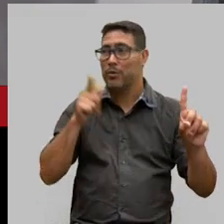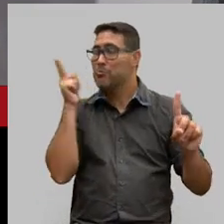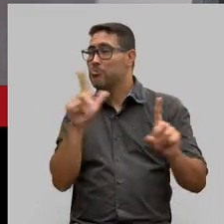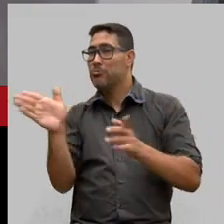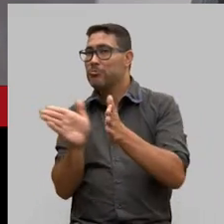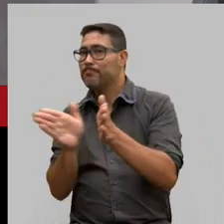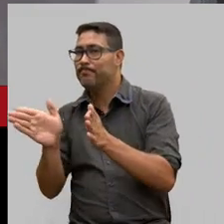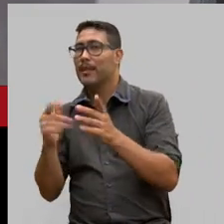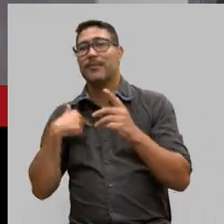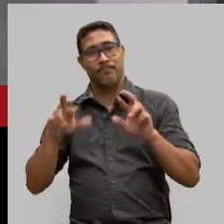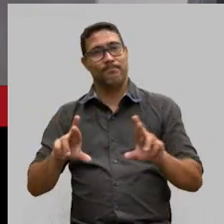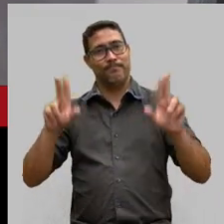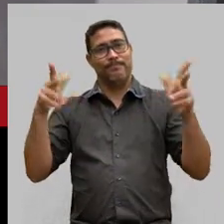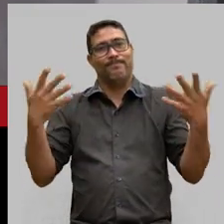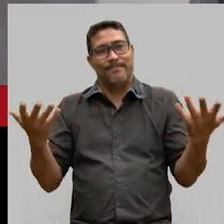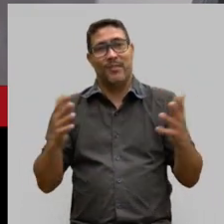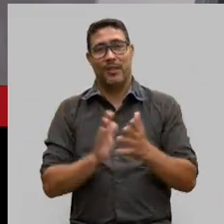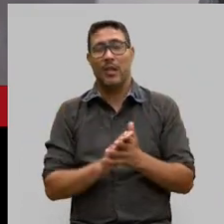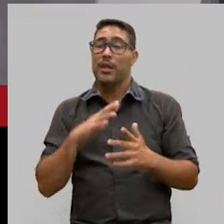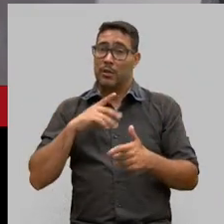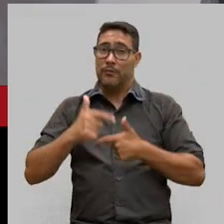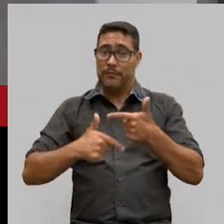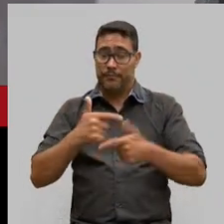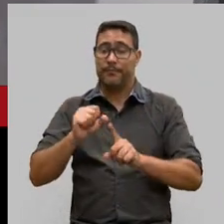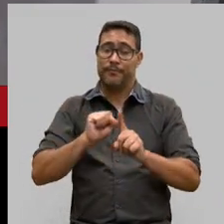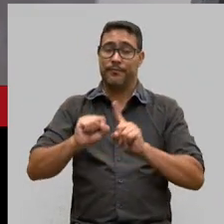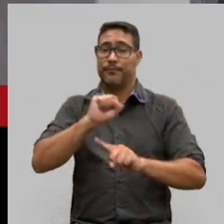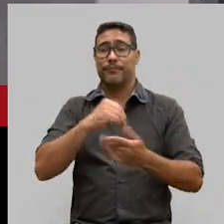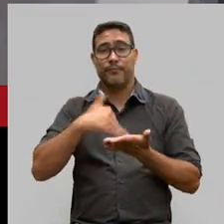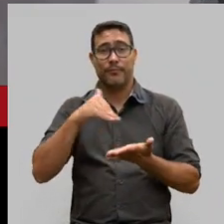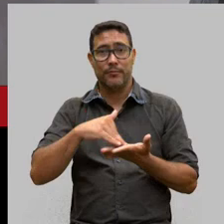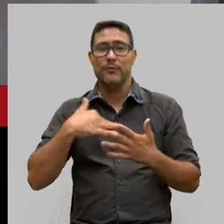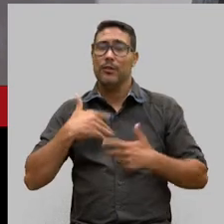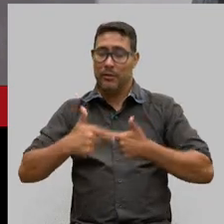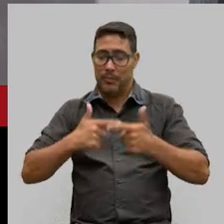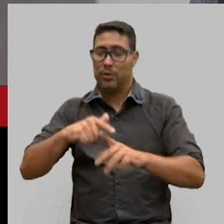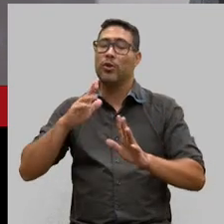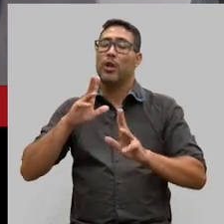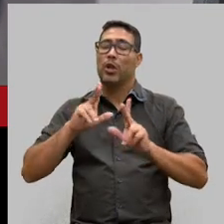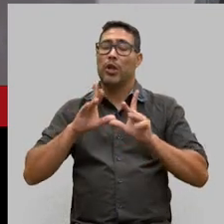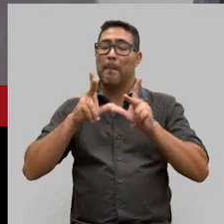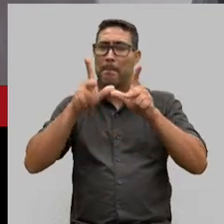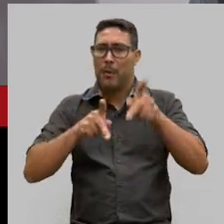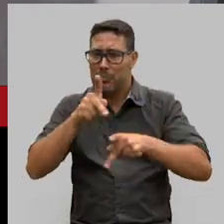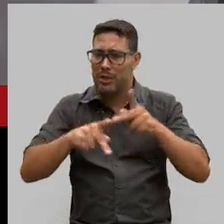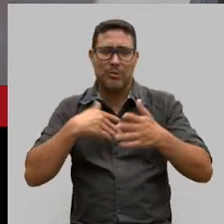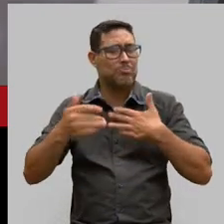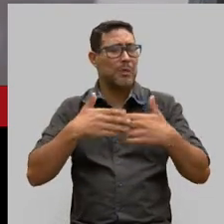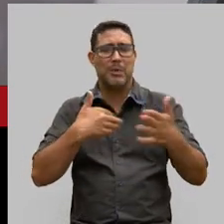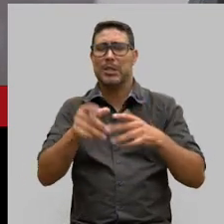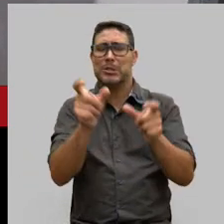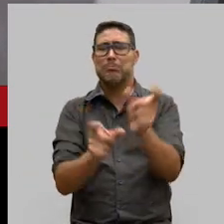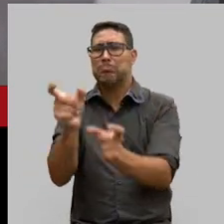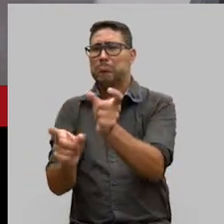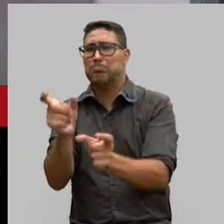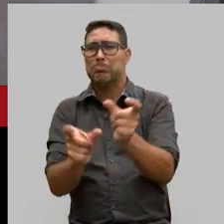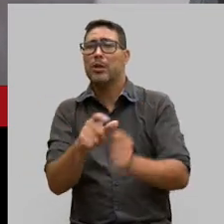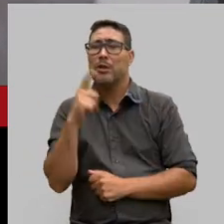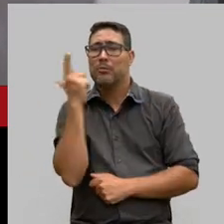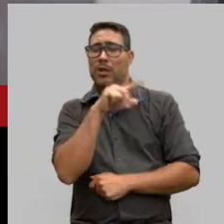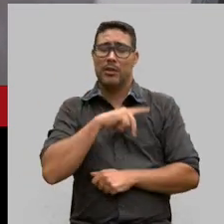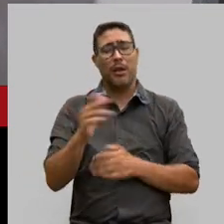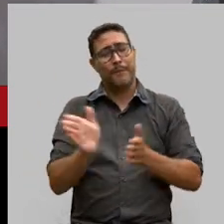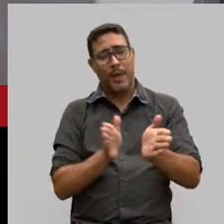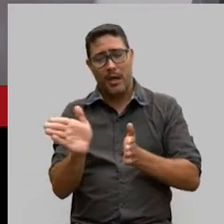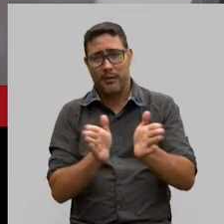assistente social que sou trabalho para que toda a nossa população Independente da sua especificidade tenha acesso